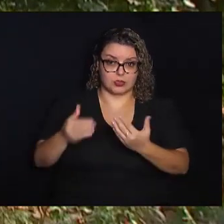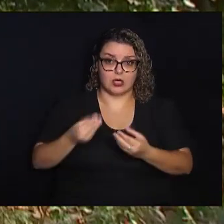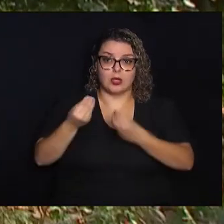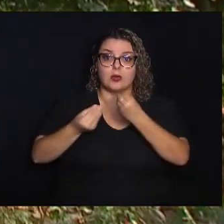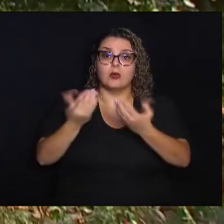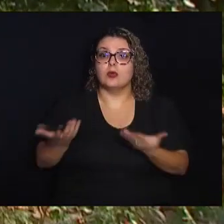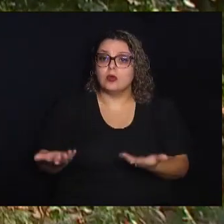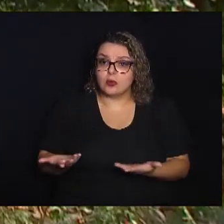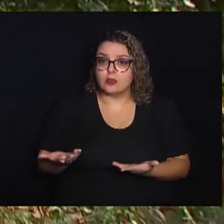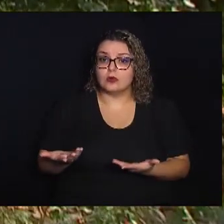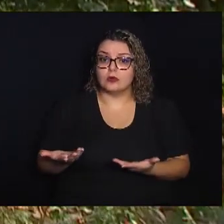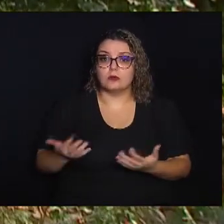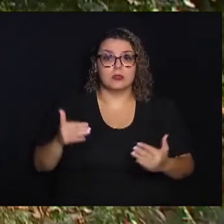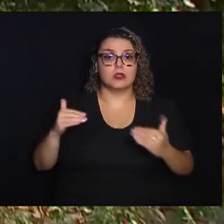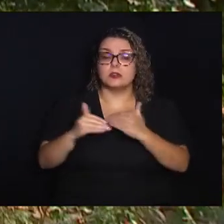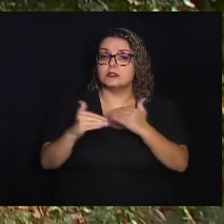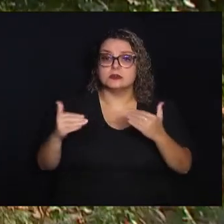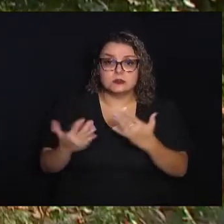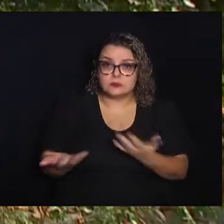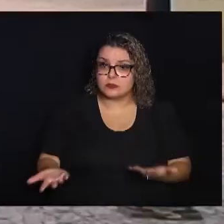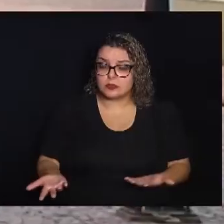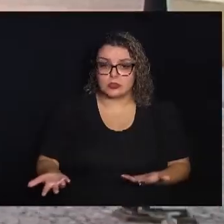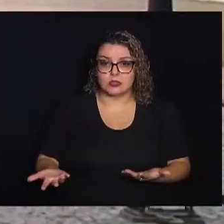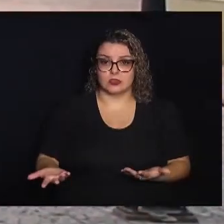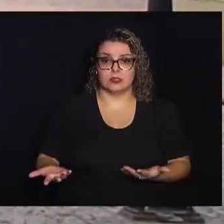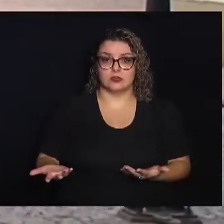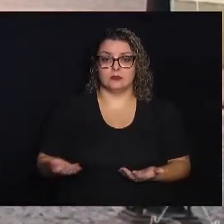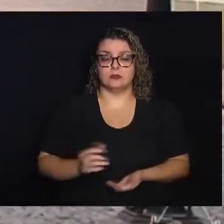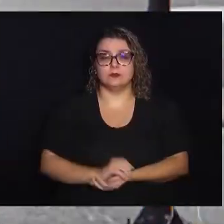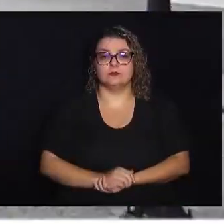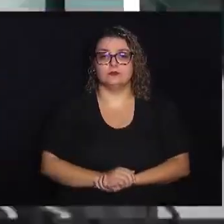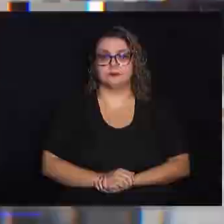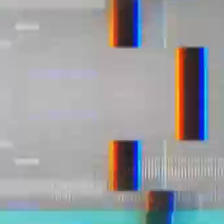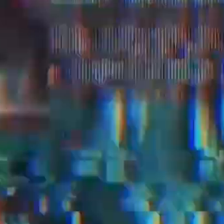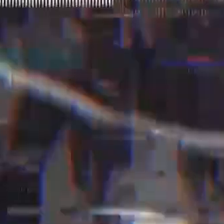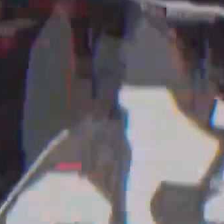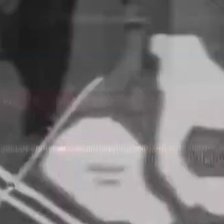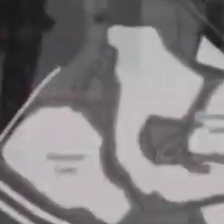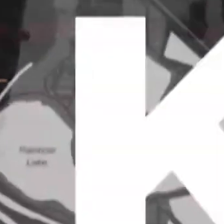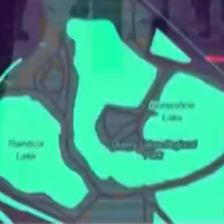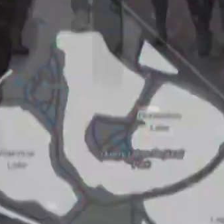ficar essa mobilidade, esse acesso ao local?